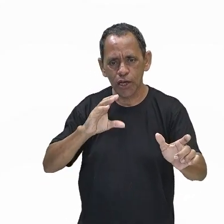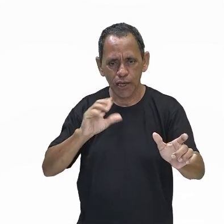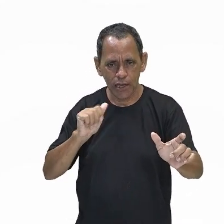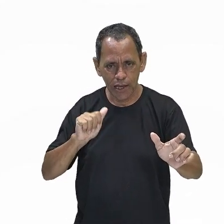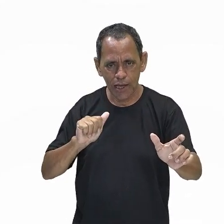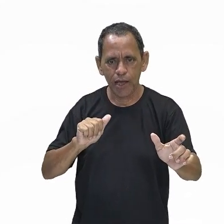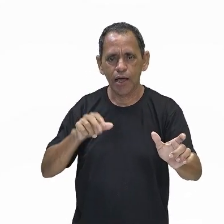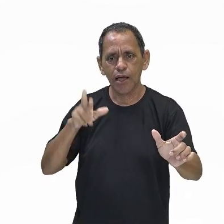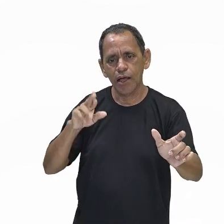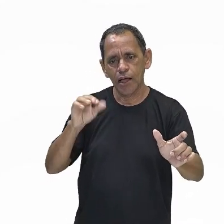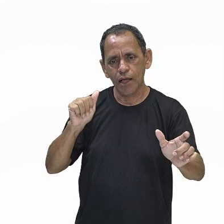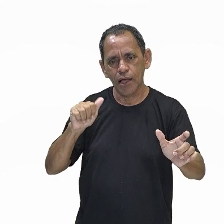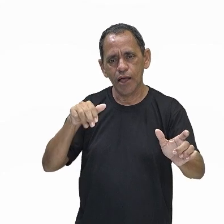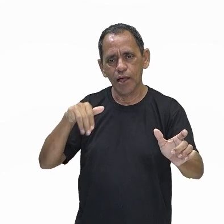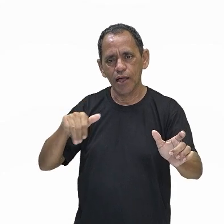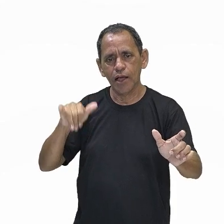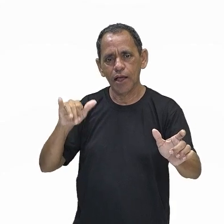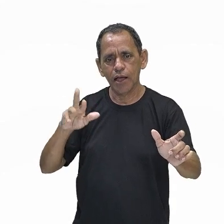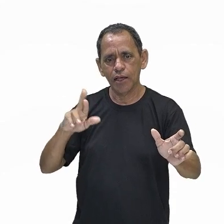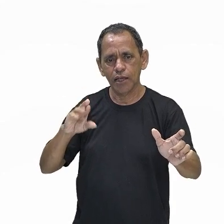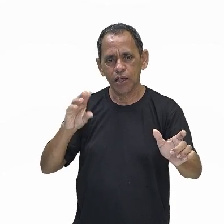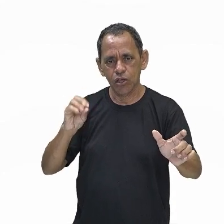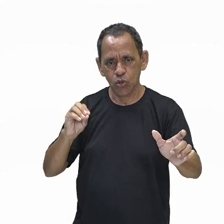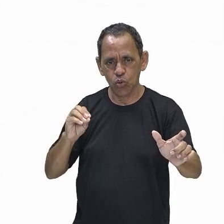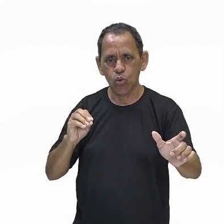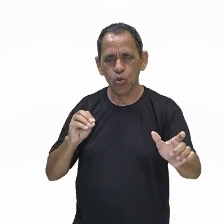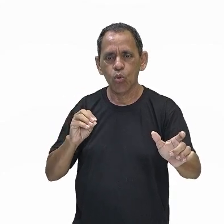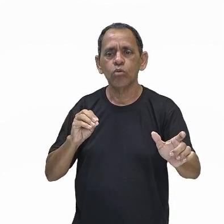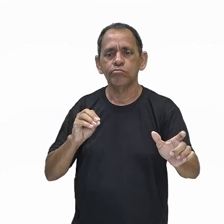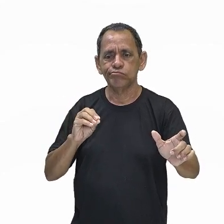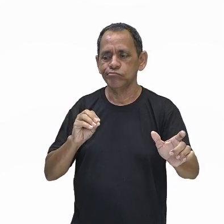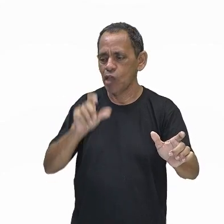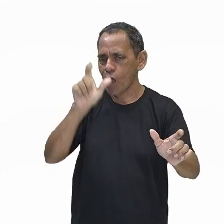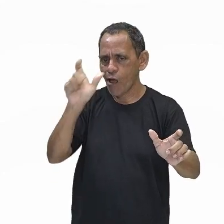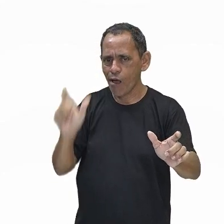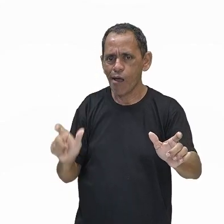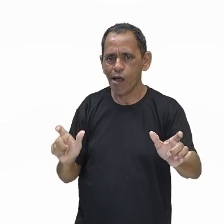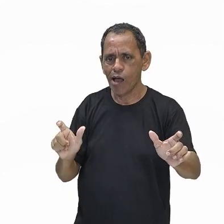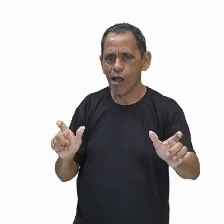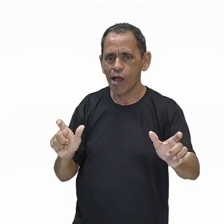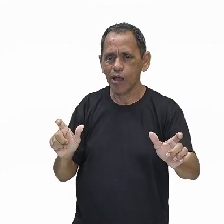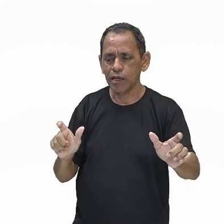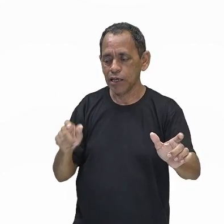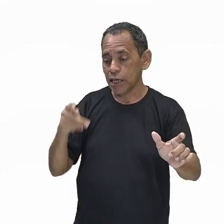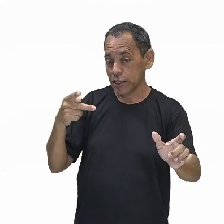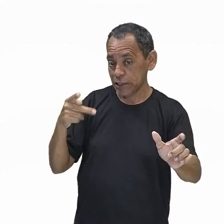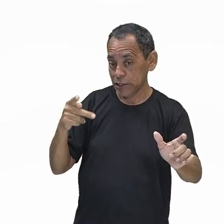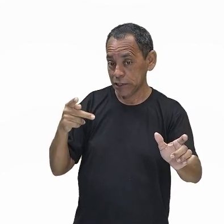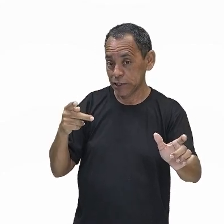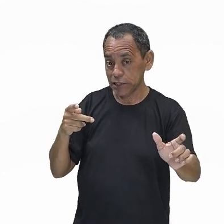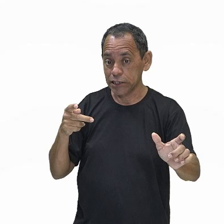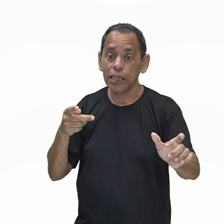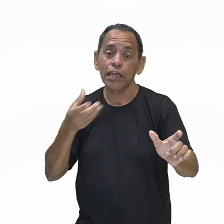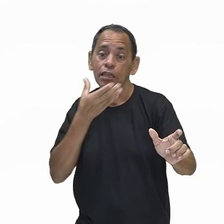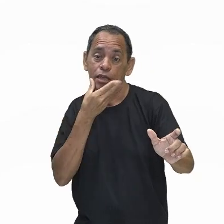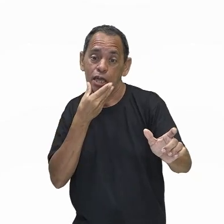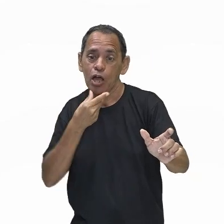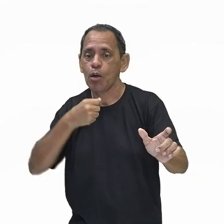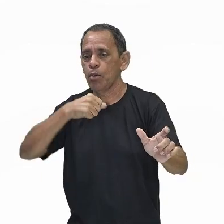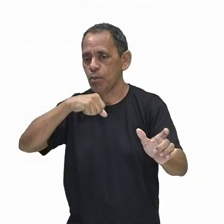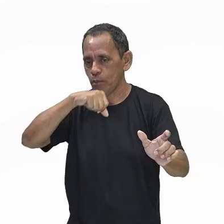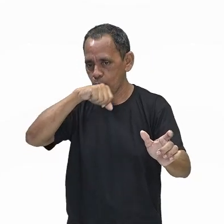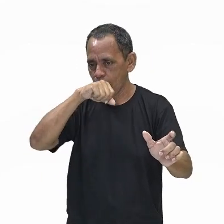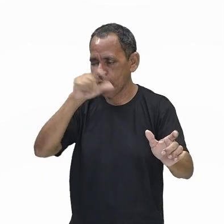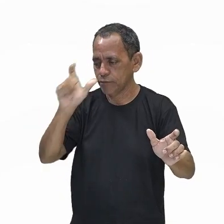o Joca Ramiro, que é o pai de Diadorim, o maior chefe dos jagunços. Diadorim